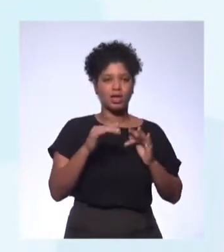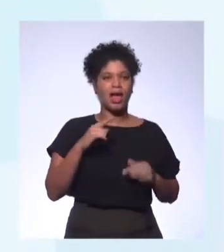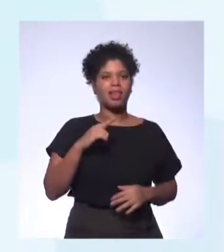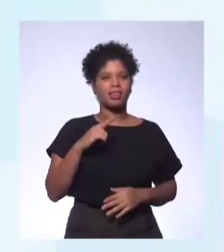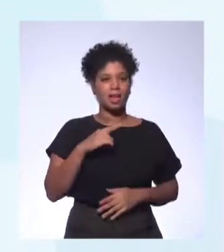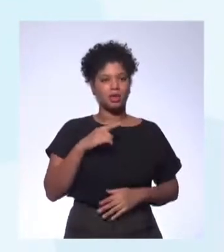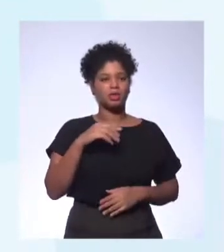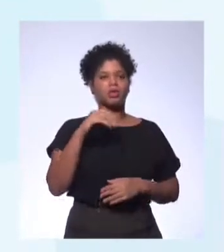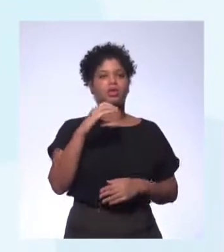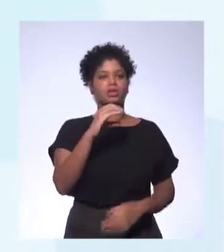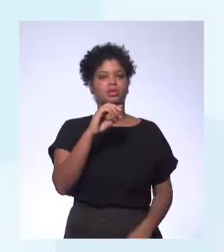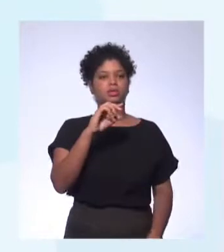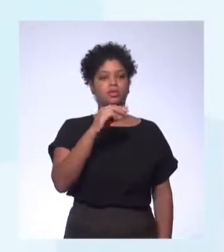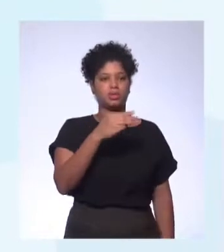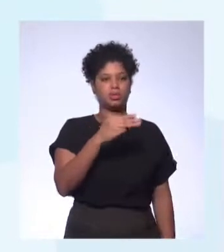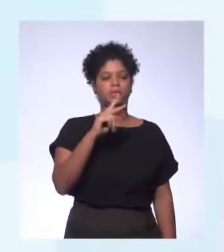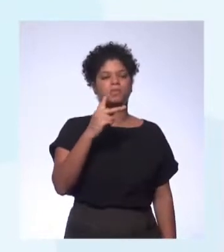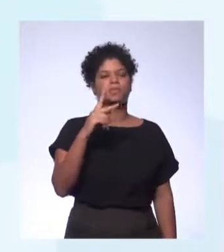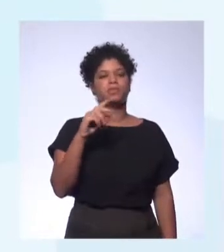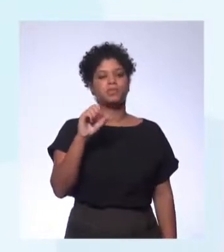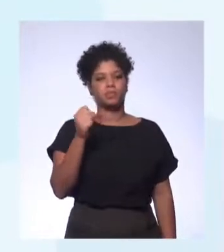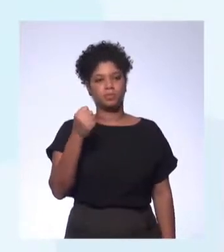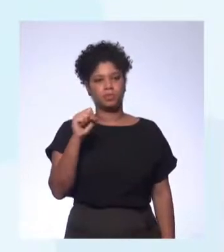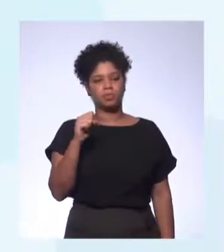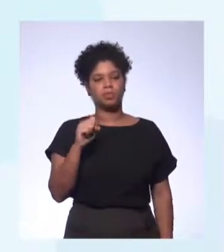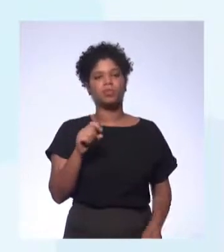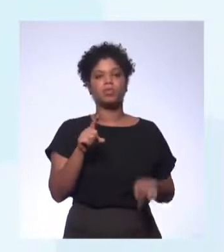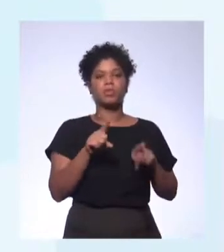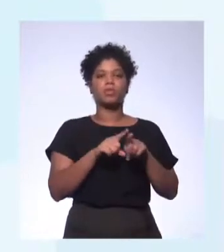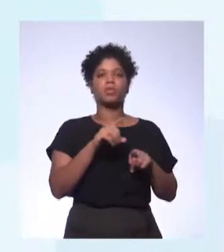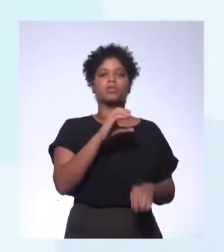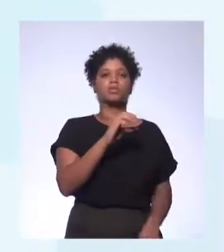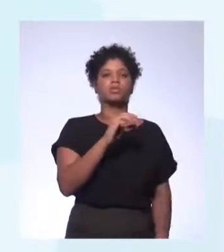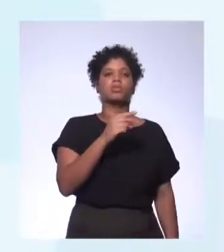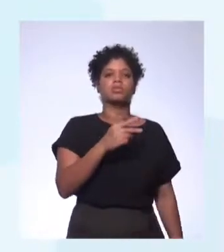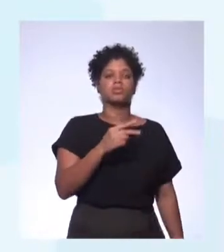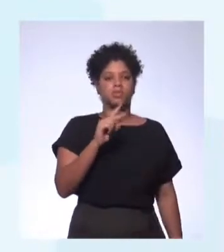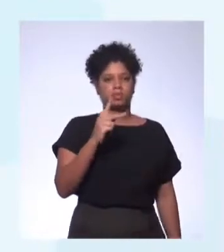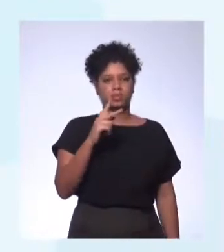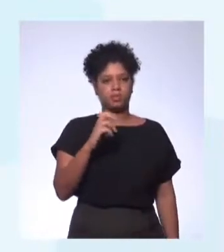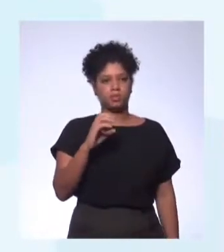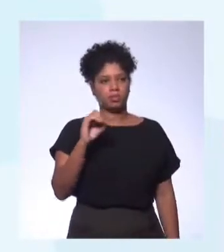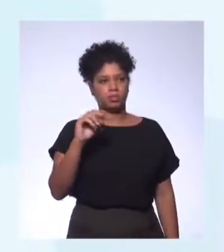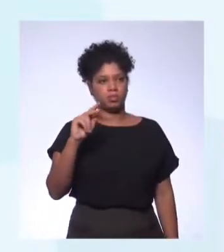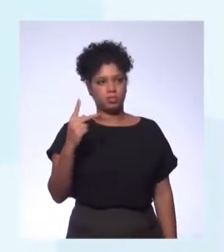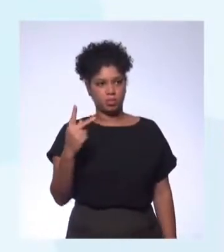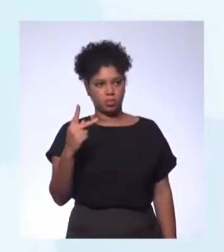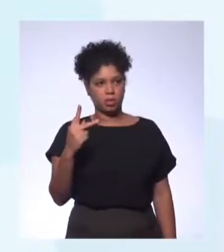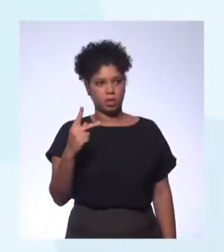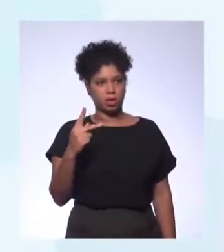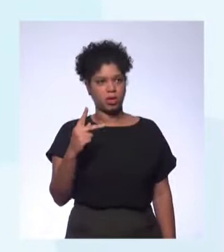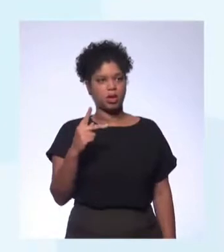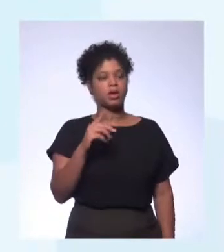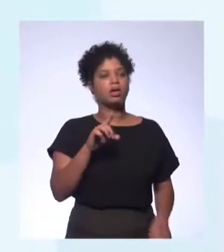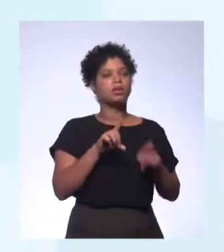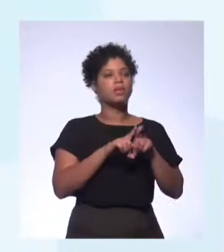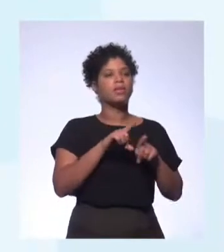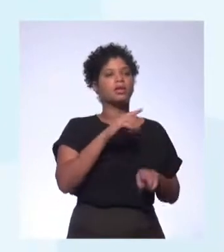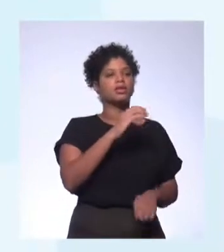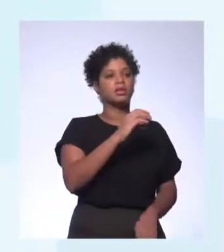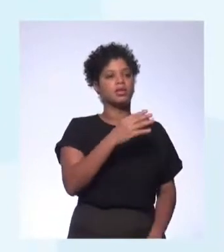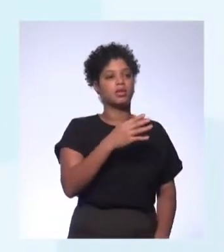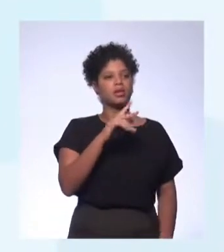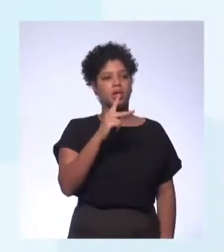h8 propano C2 h5 oh H etanol e C4 h9 ok